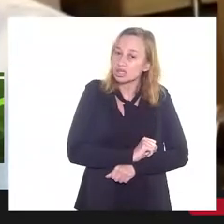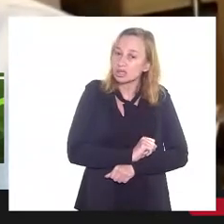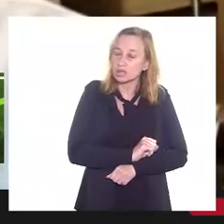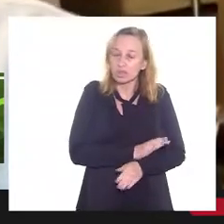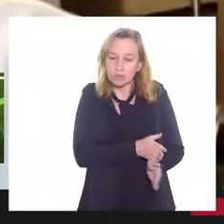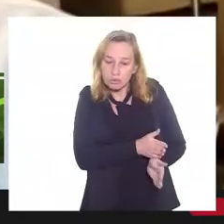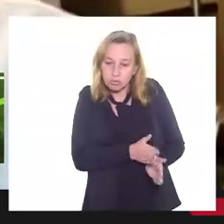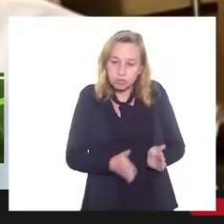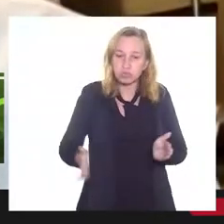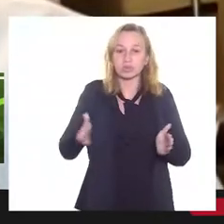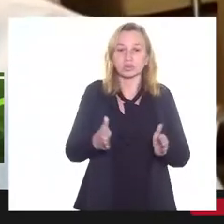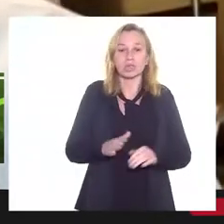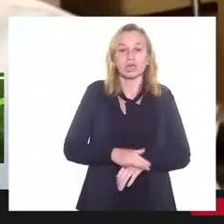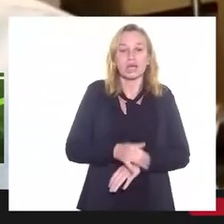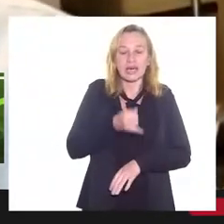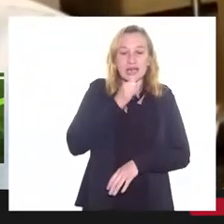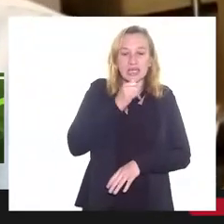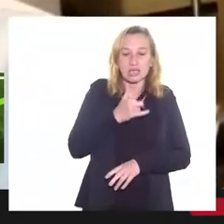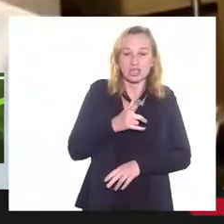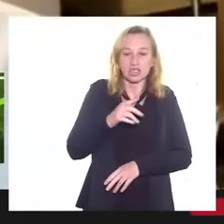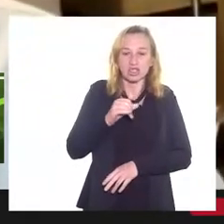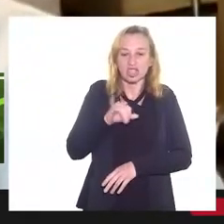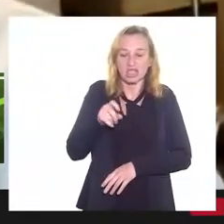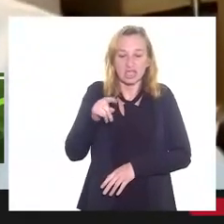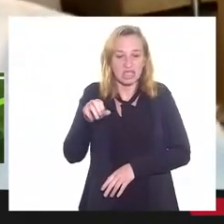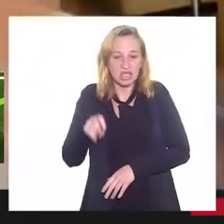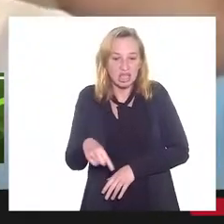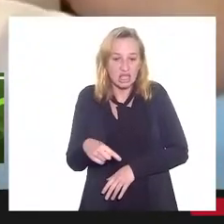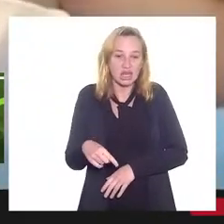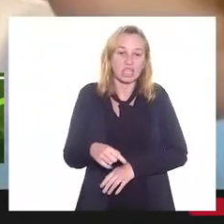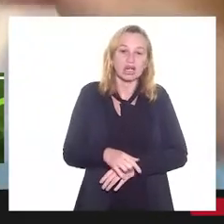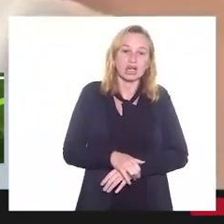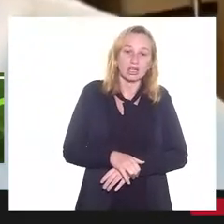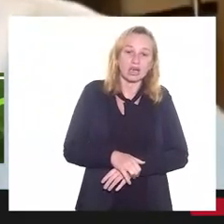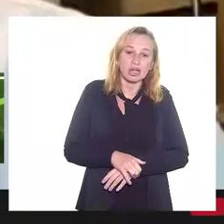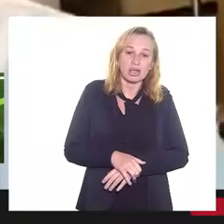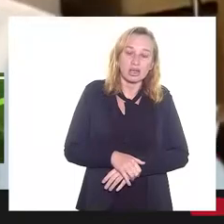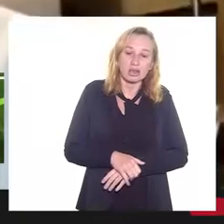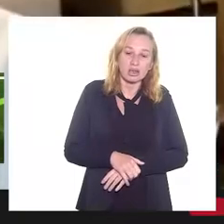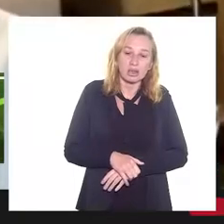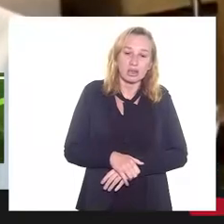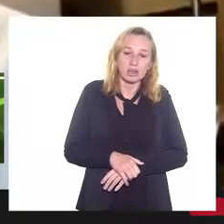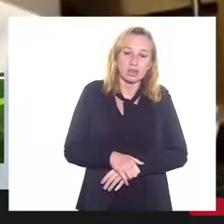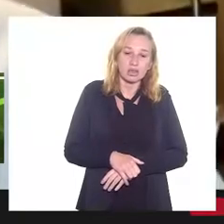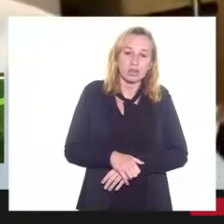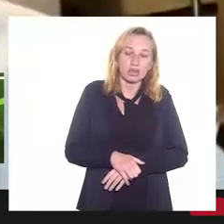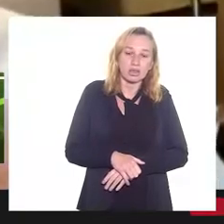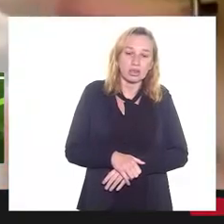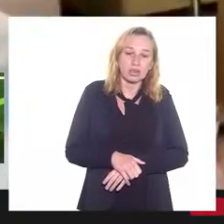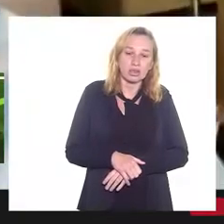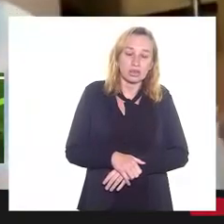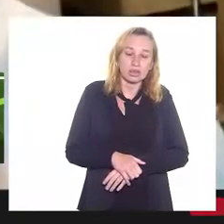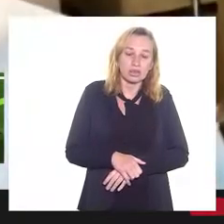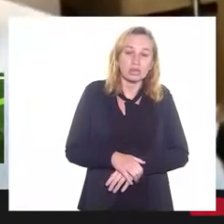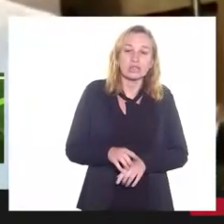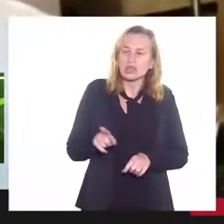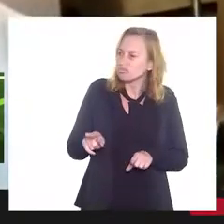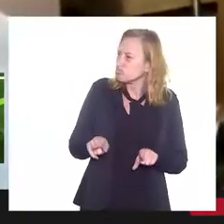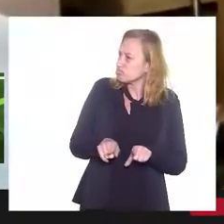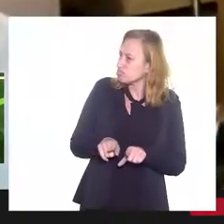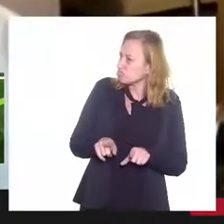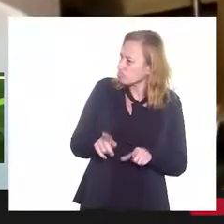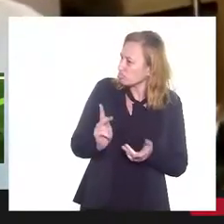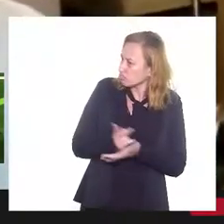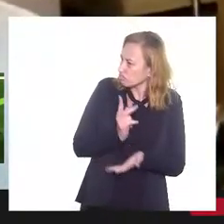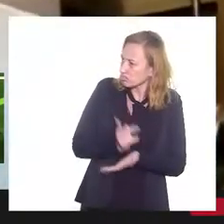o tempo todo por exemplo urnas pelo Estado e contaminado e desperto e também não